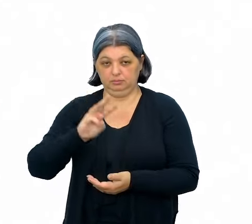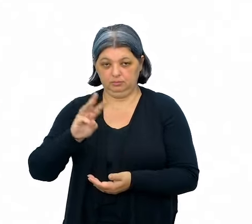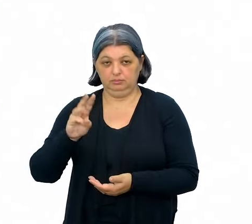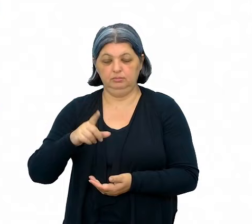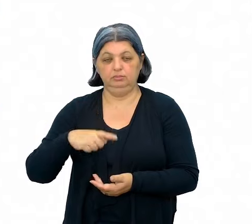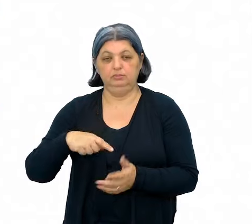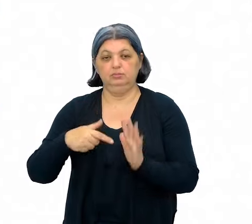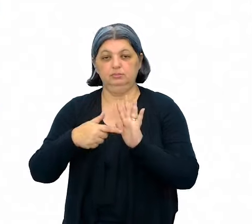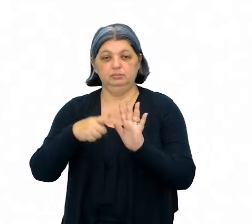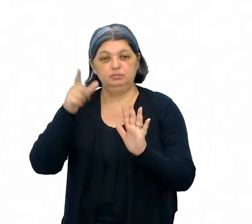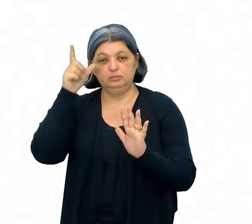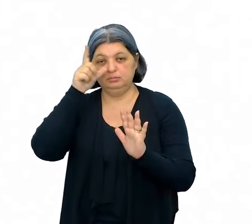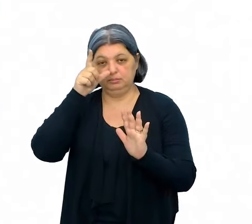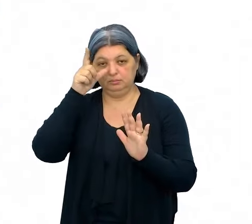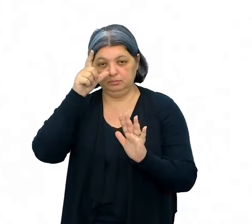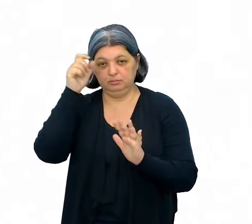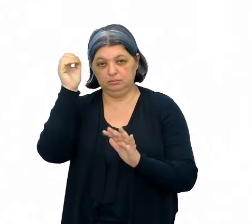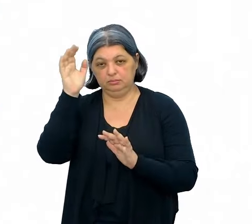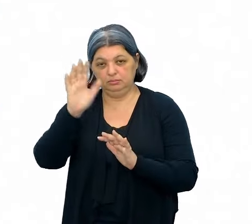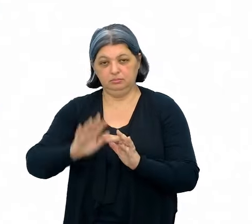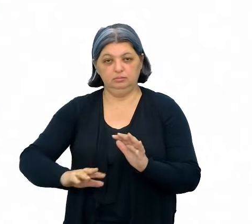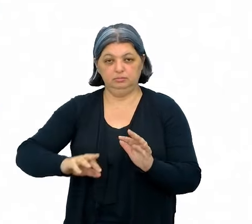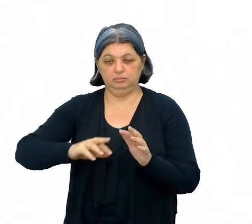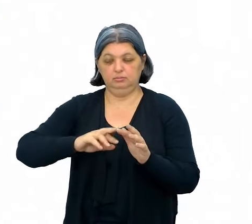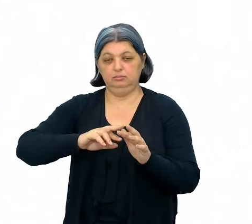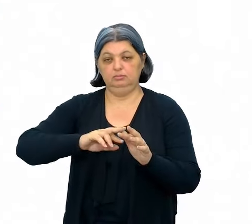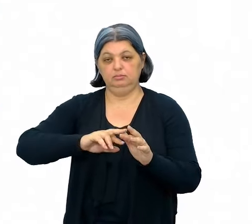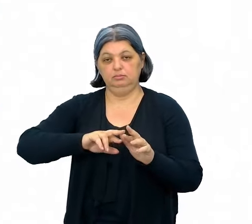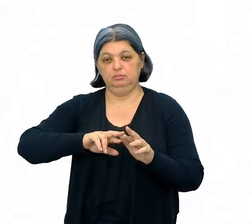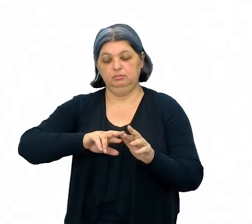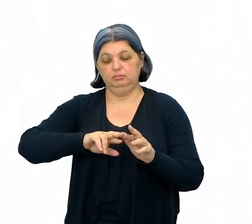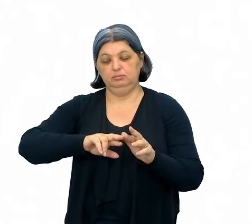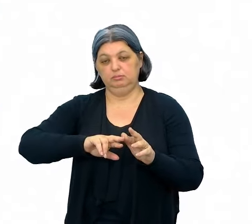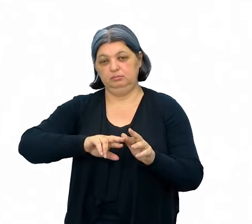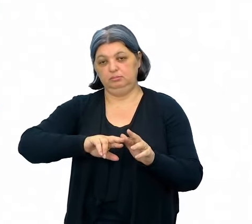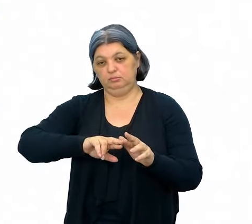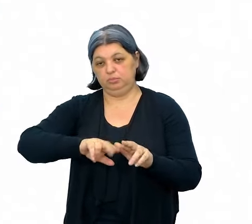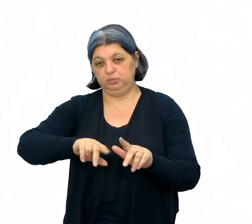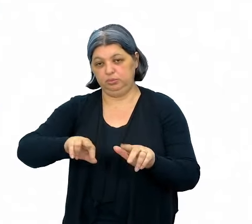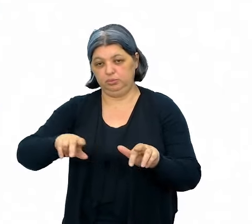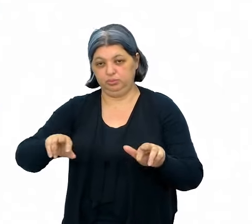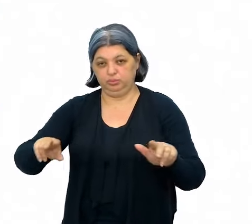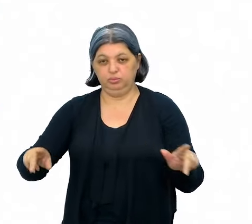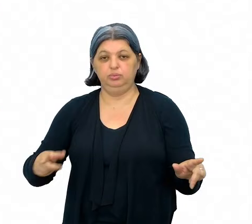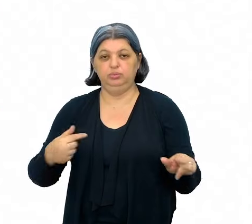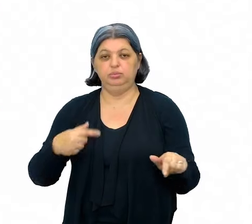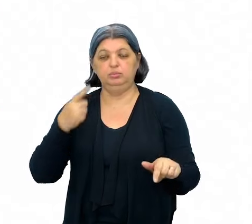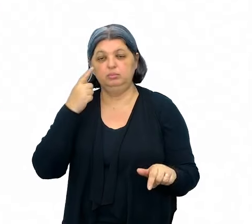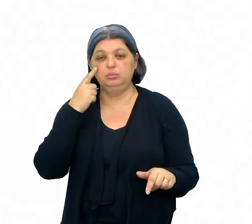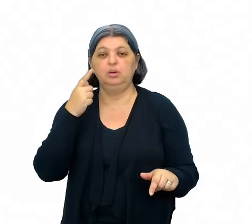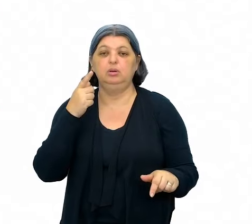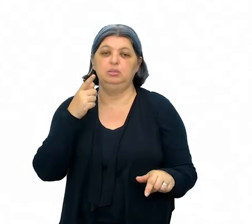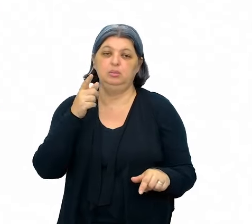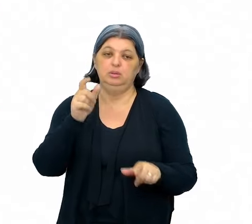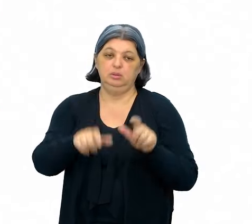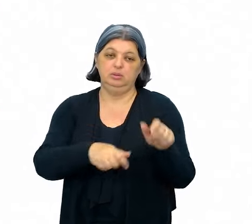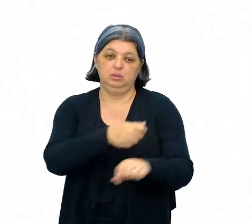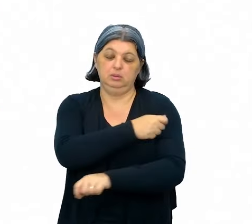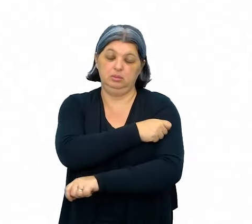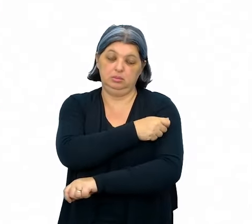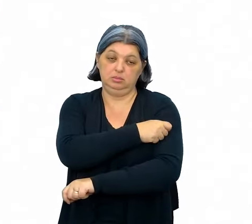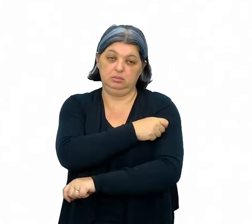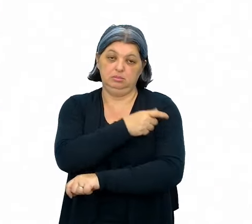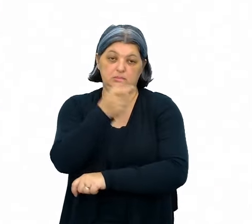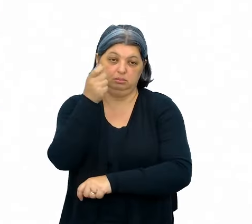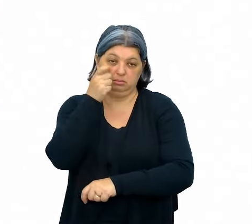tragam lendas brasileiras diversas, para poder repertoriar a pesquisa dos estudantes, assistir